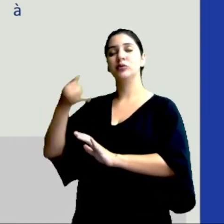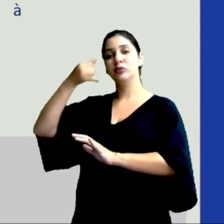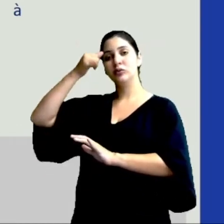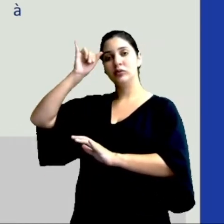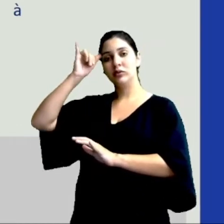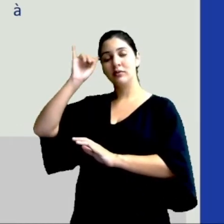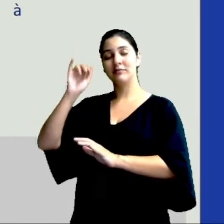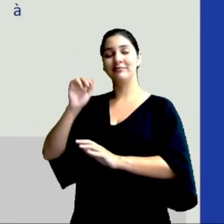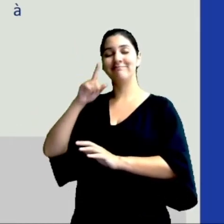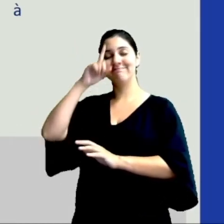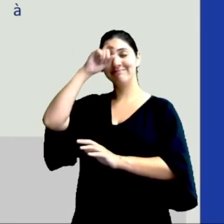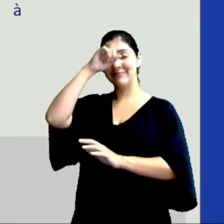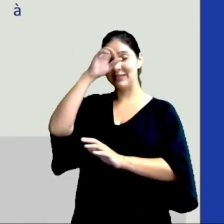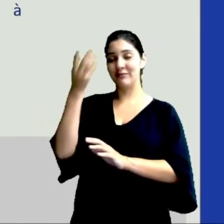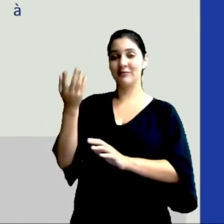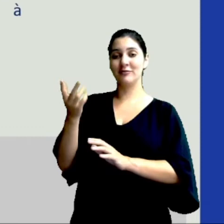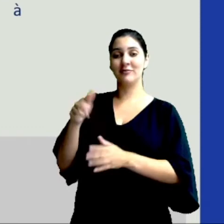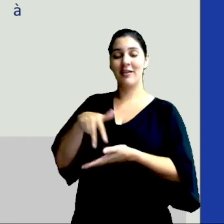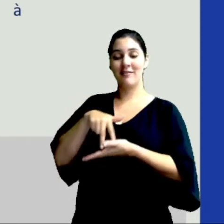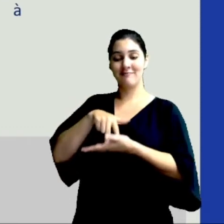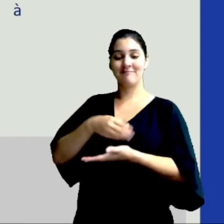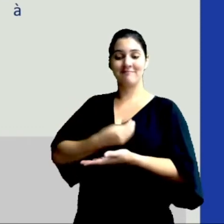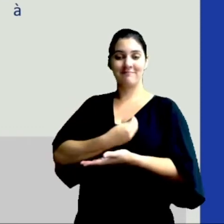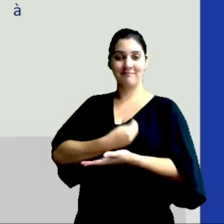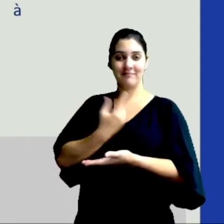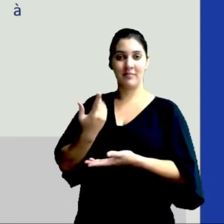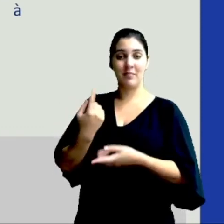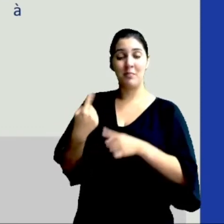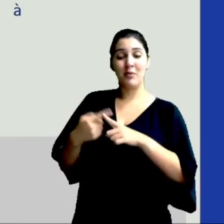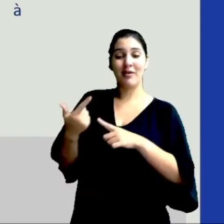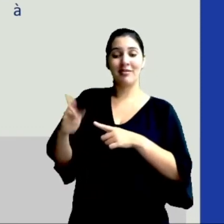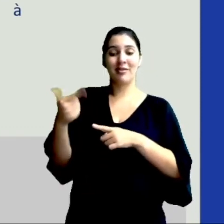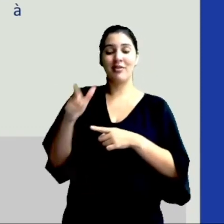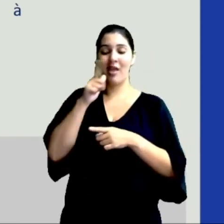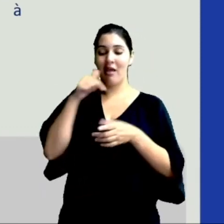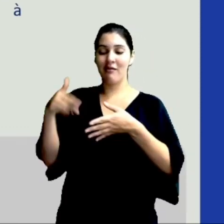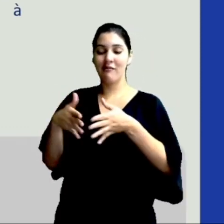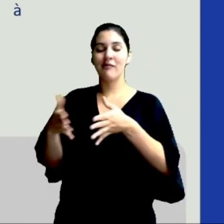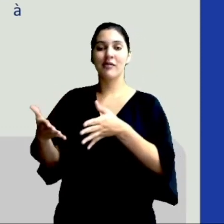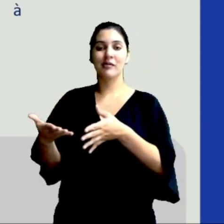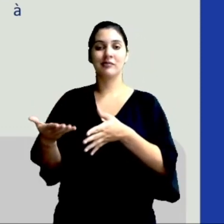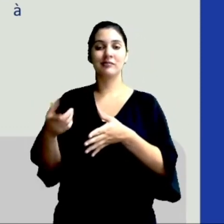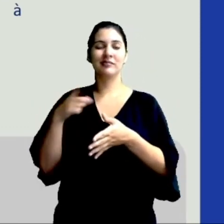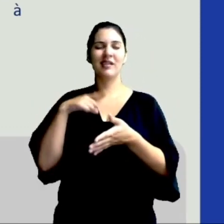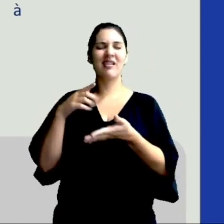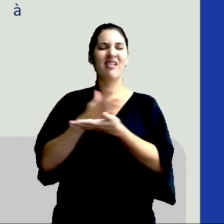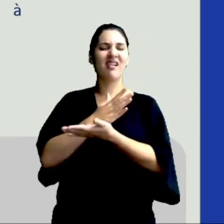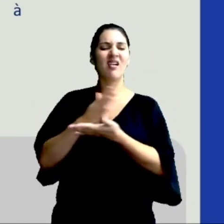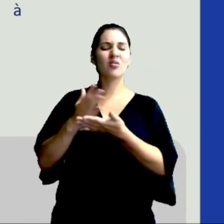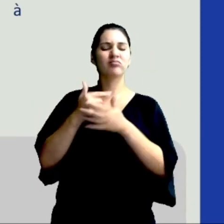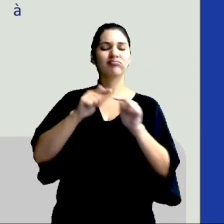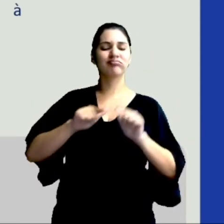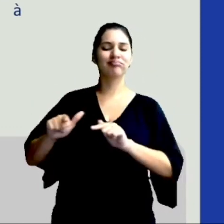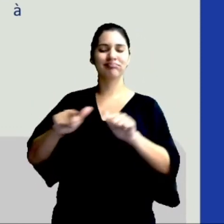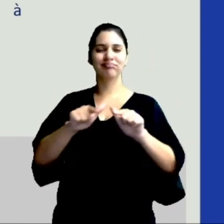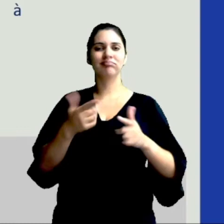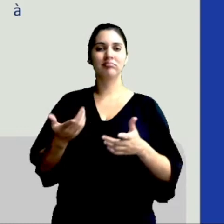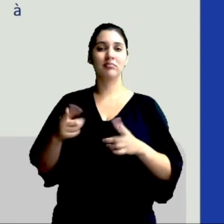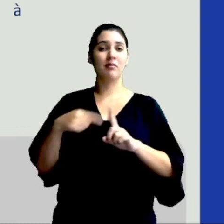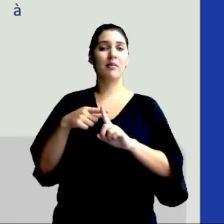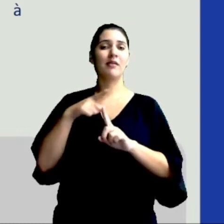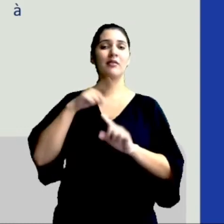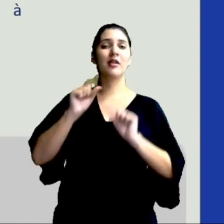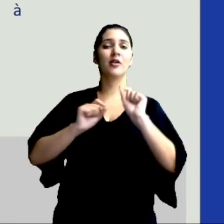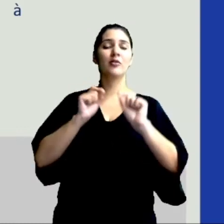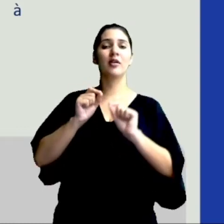né, grandes rios para se possa ocorrer, a exceção de alguns oásis, né? Mas aí você